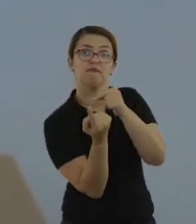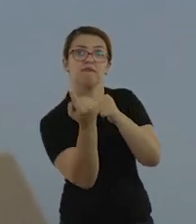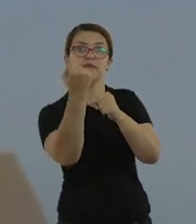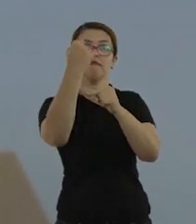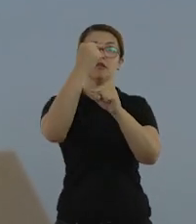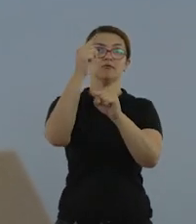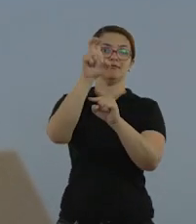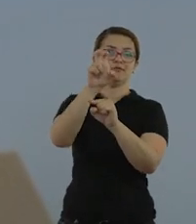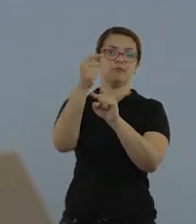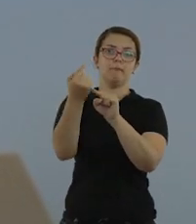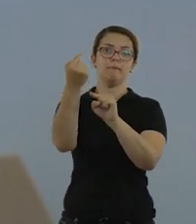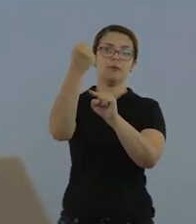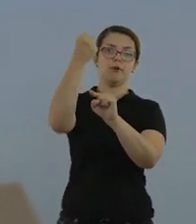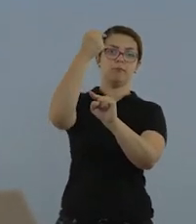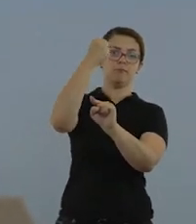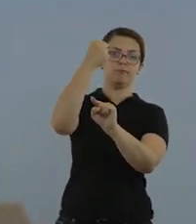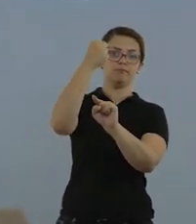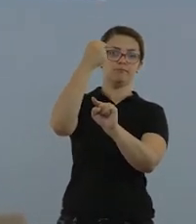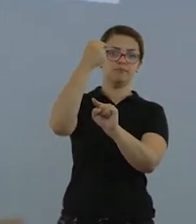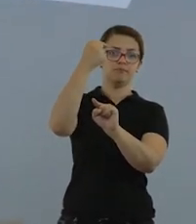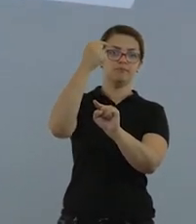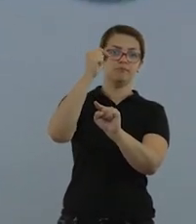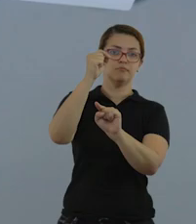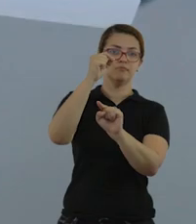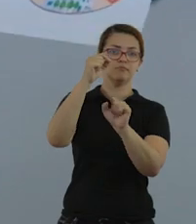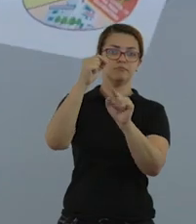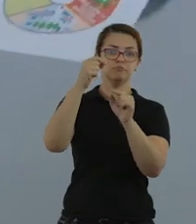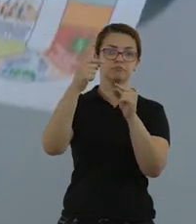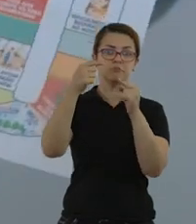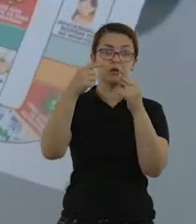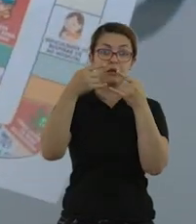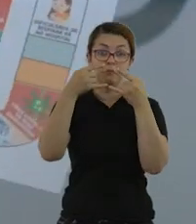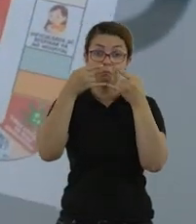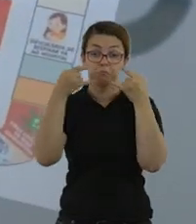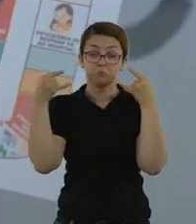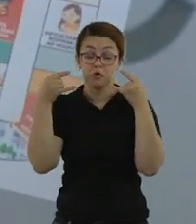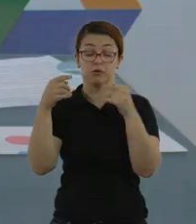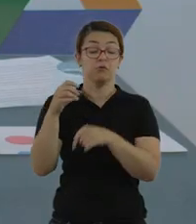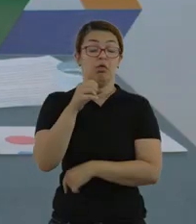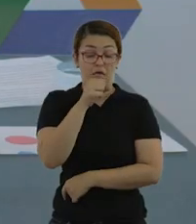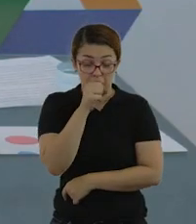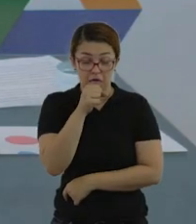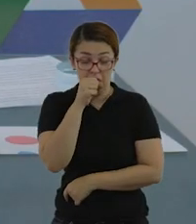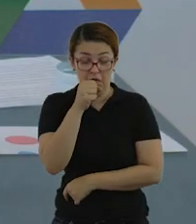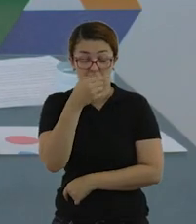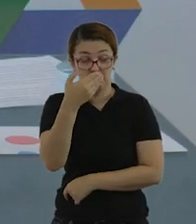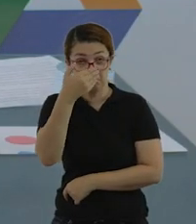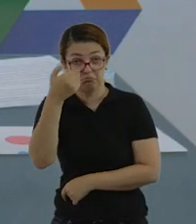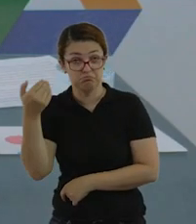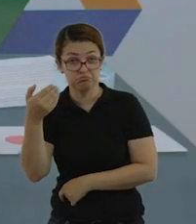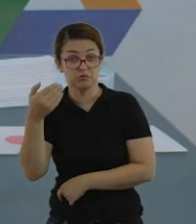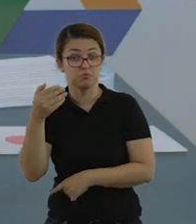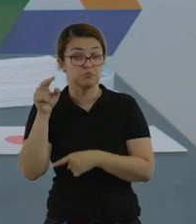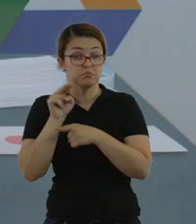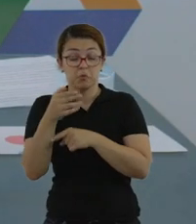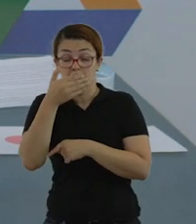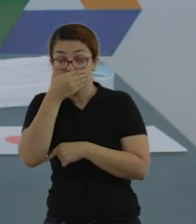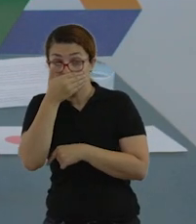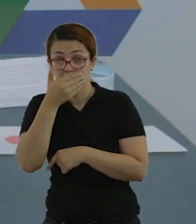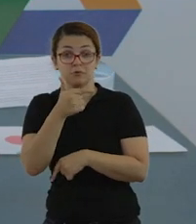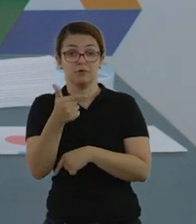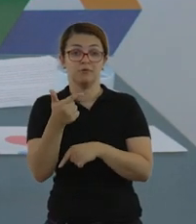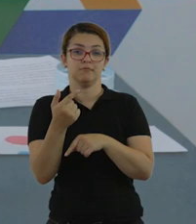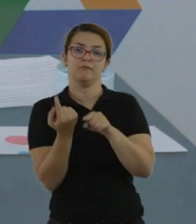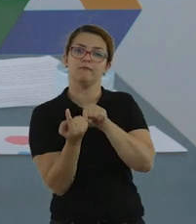casas. Aqui embaixo, tossir sem cobrir a boca, volte 5 casas. Essas atitudes demonstram situações que nós